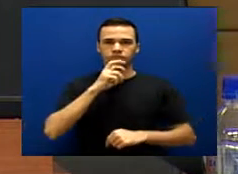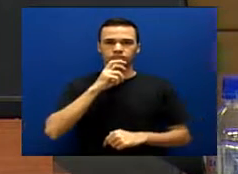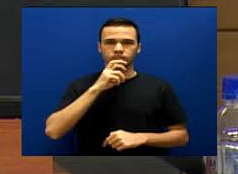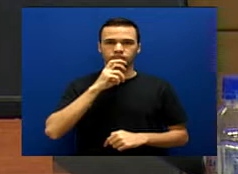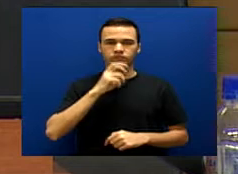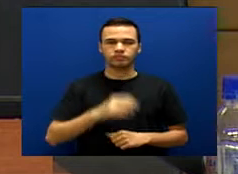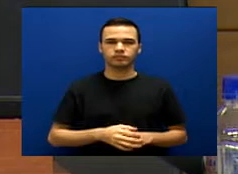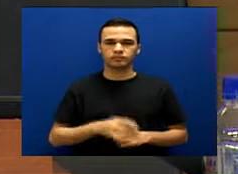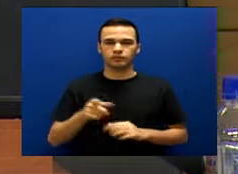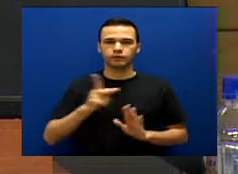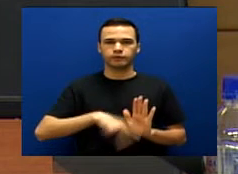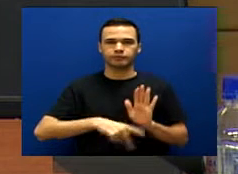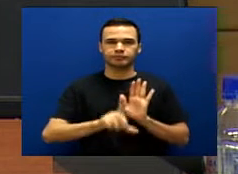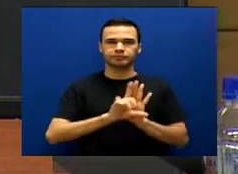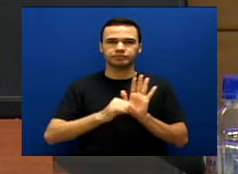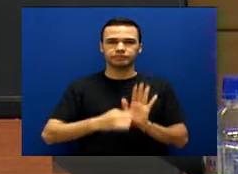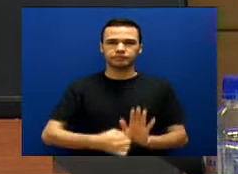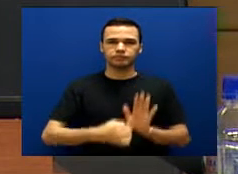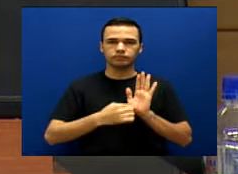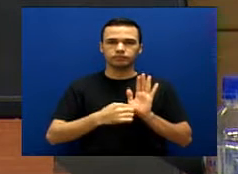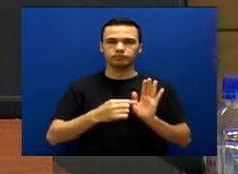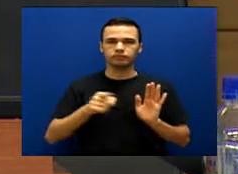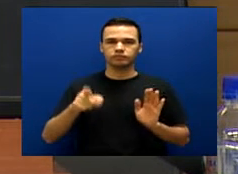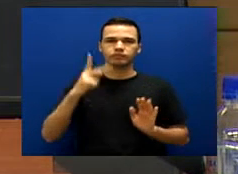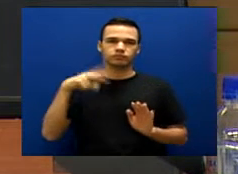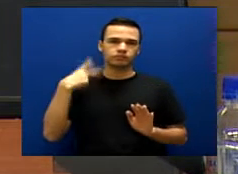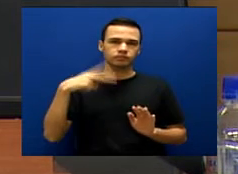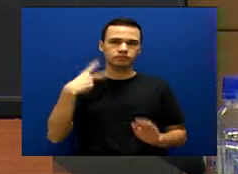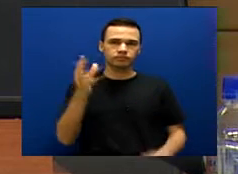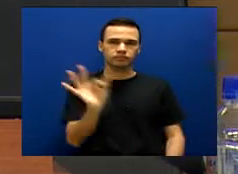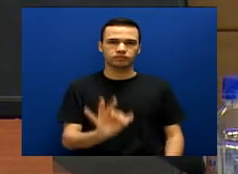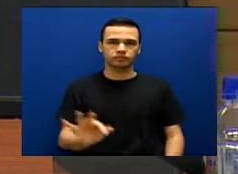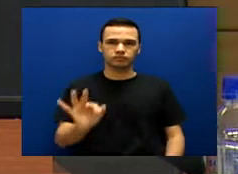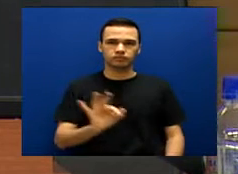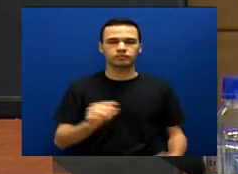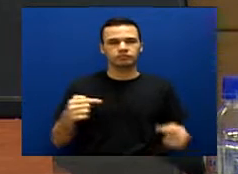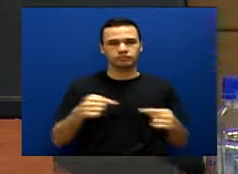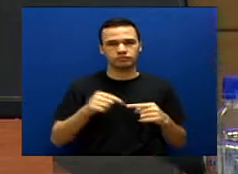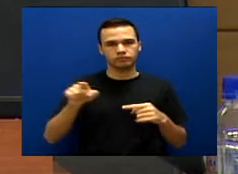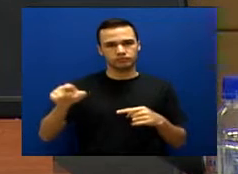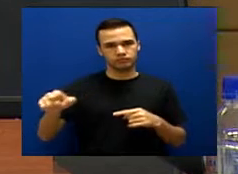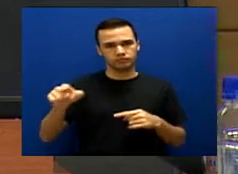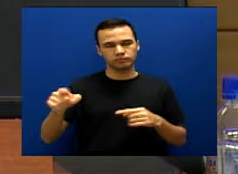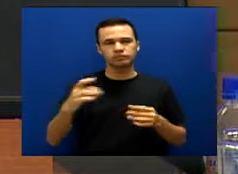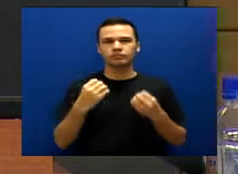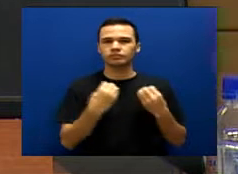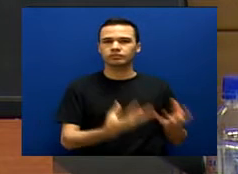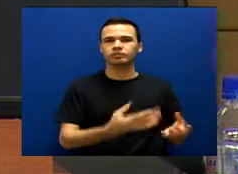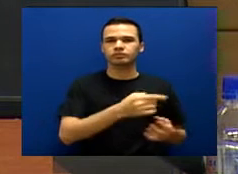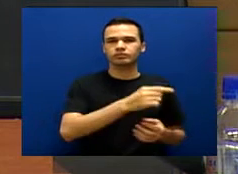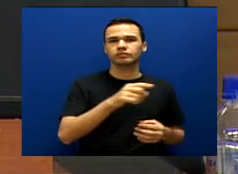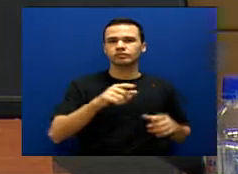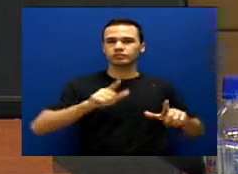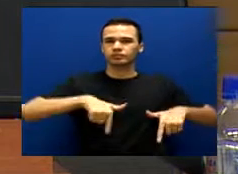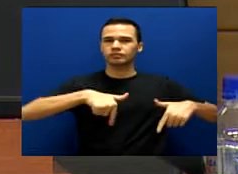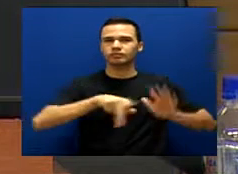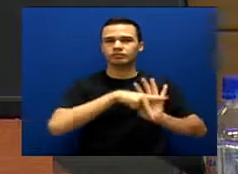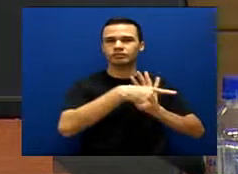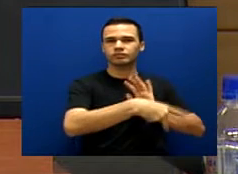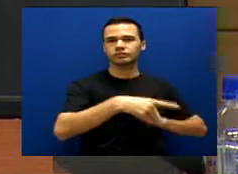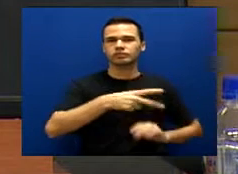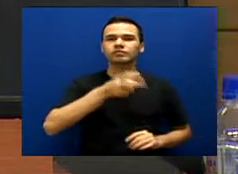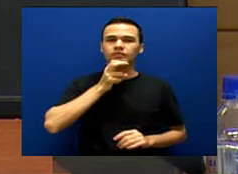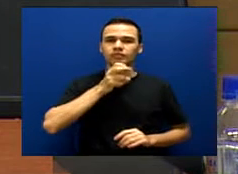Sorocaba. Projeto de decreto legislativo do vereador França dispõe sobre a concessão de título de cidadã sorocabana